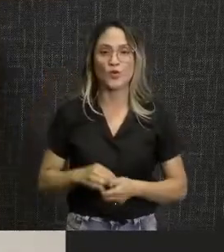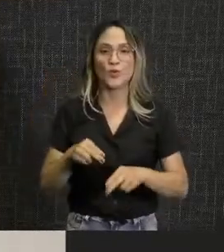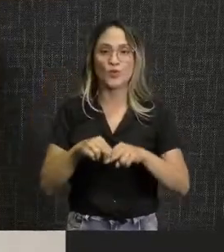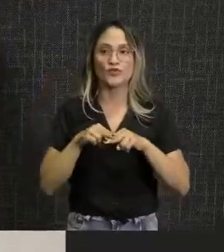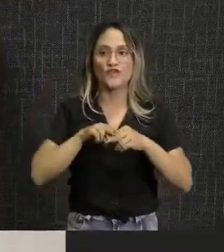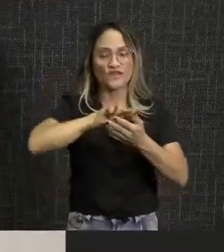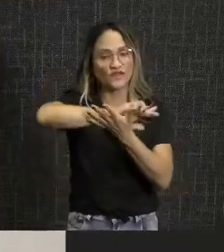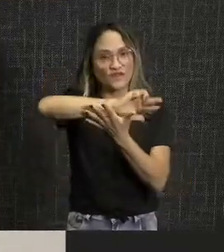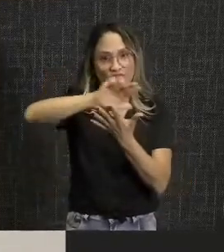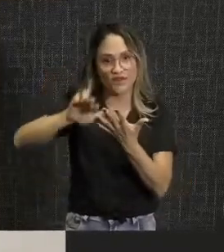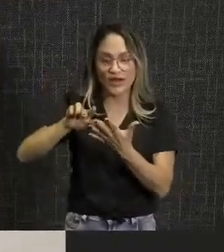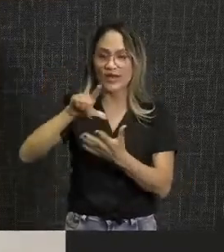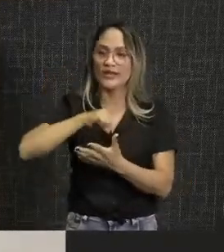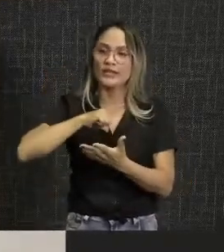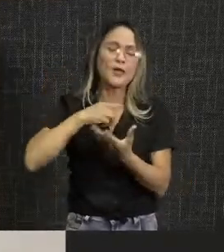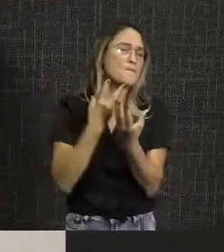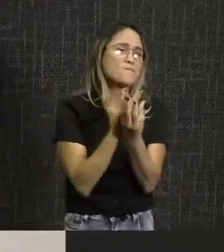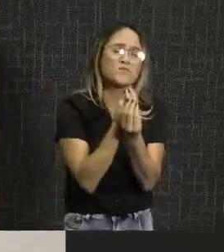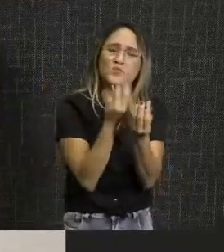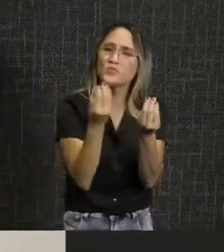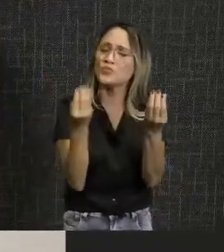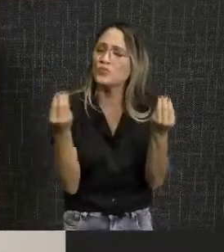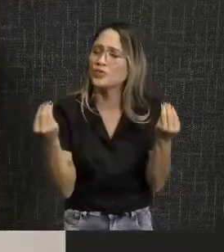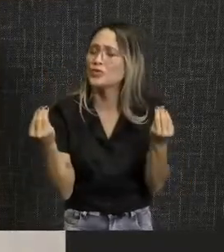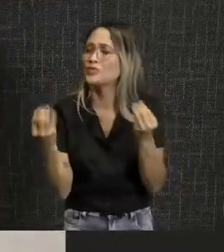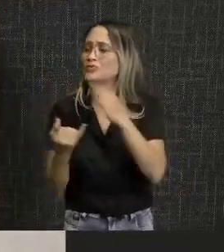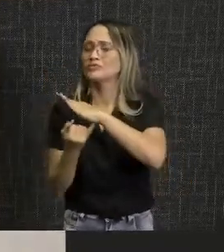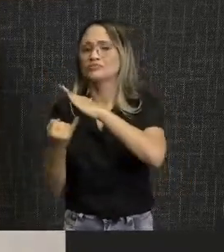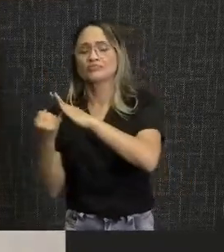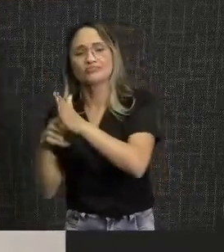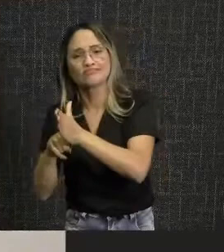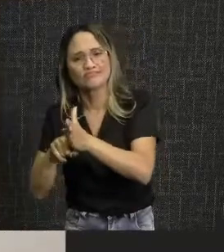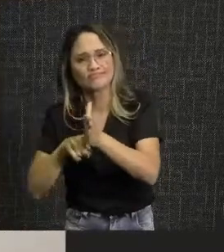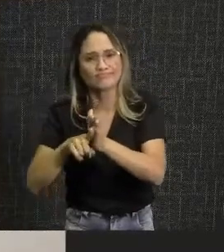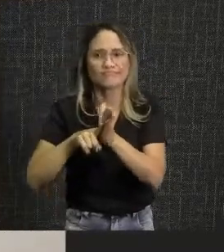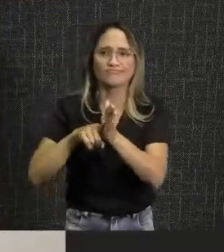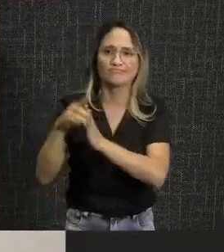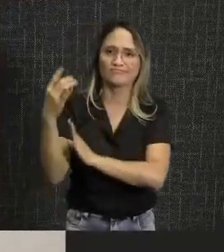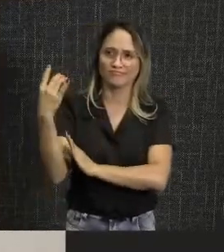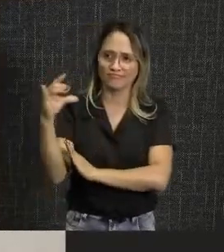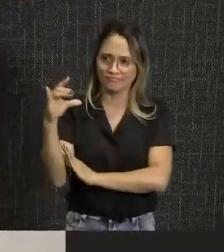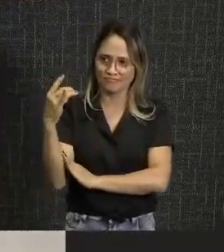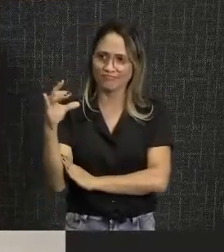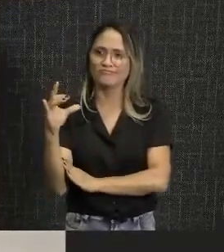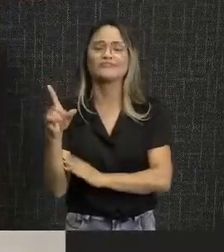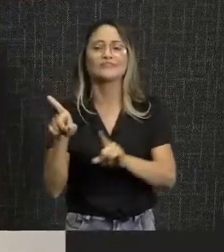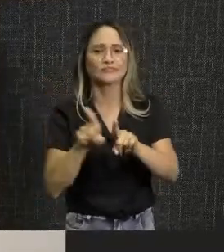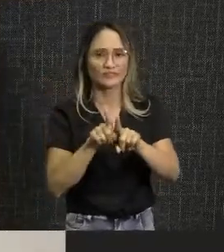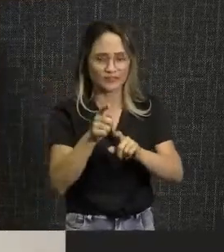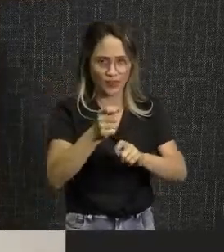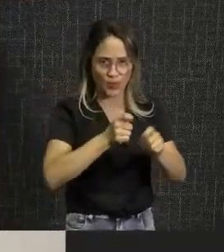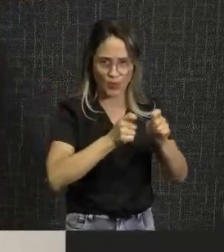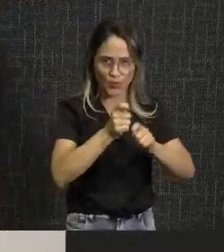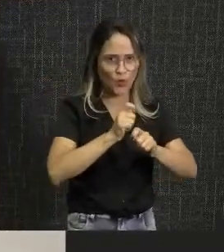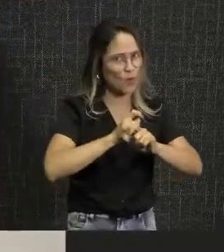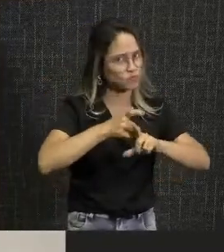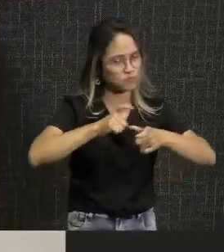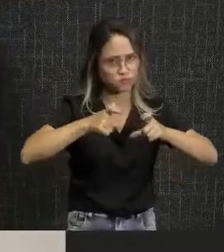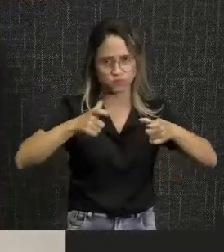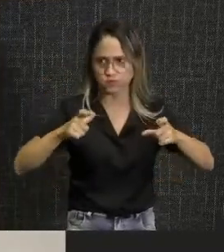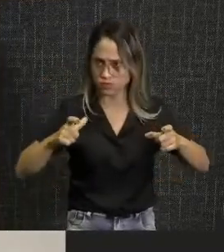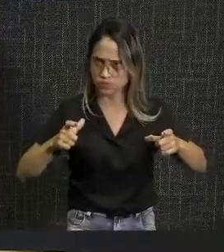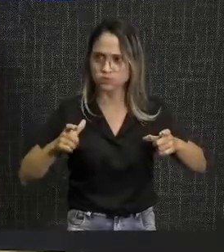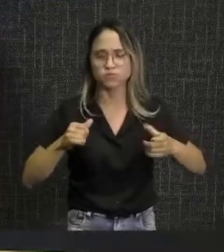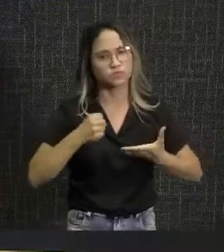porque tem muitos institutos de pesquisa e muitos grupos econômicos grandes do setor